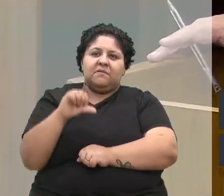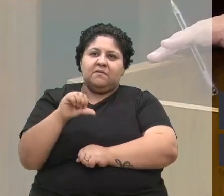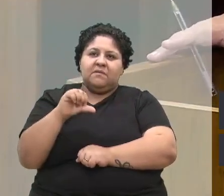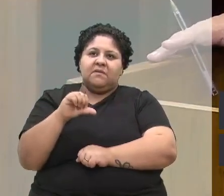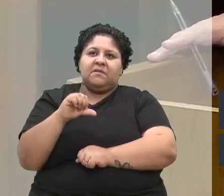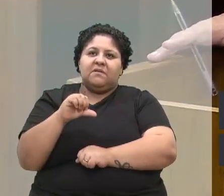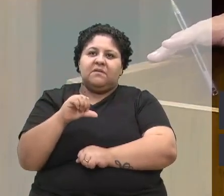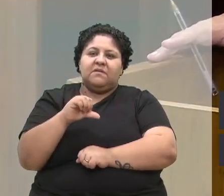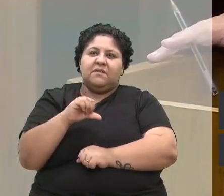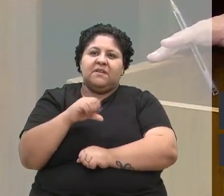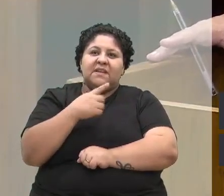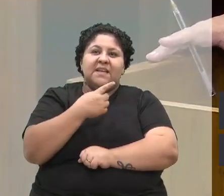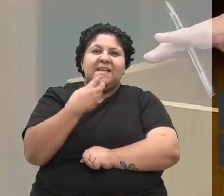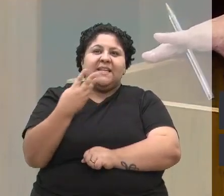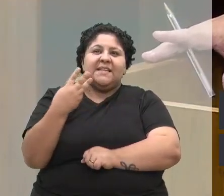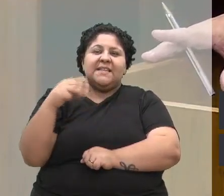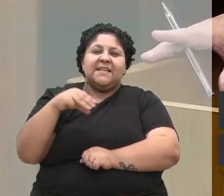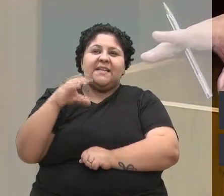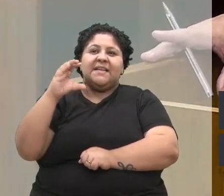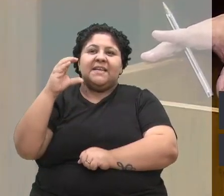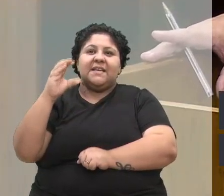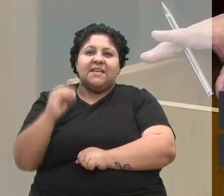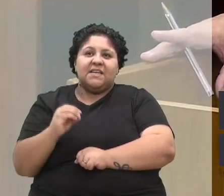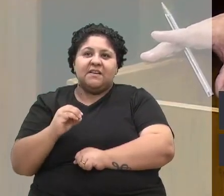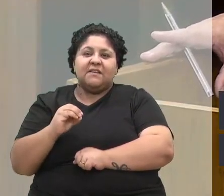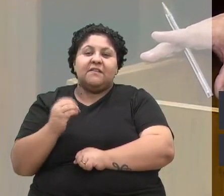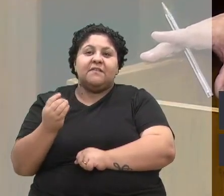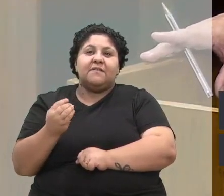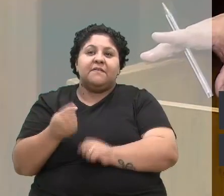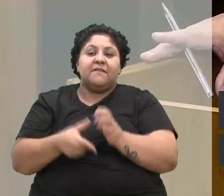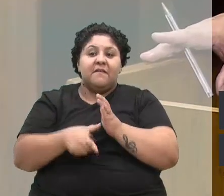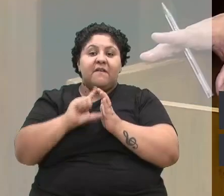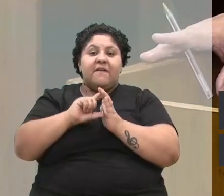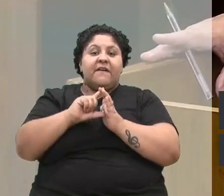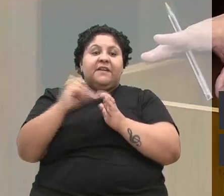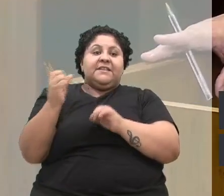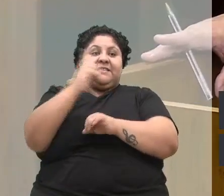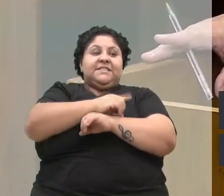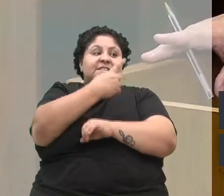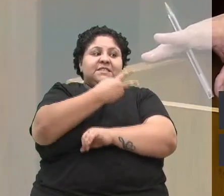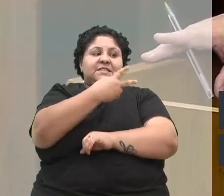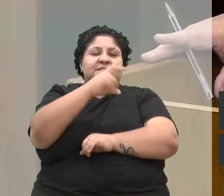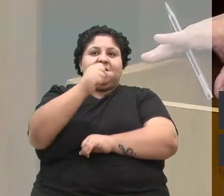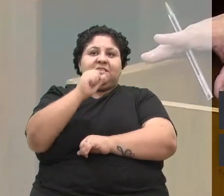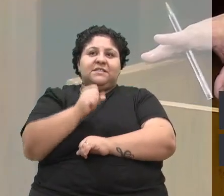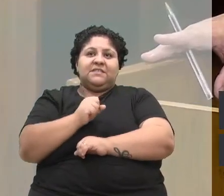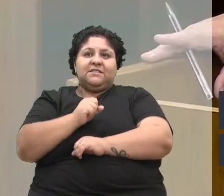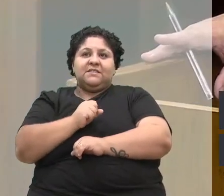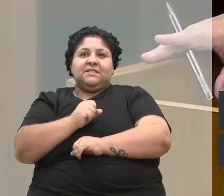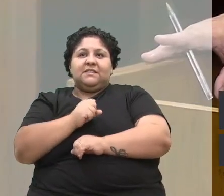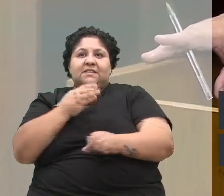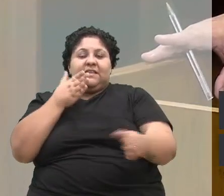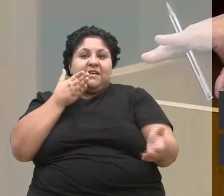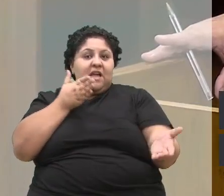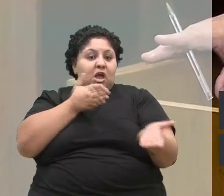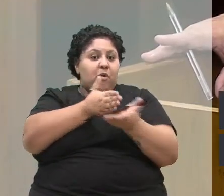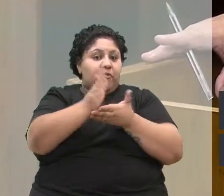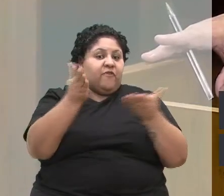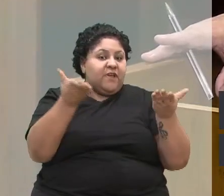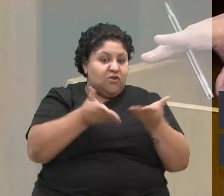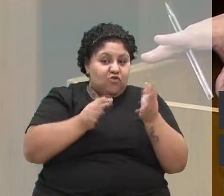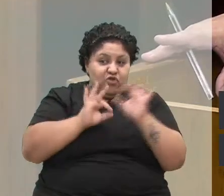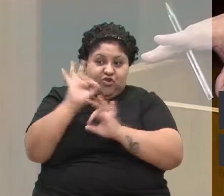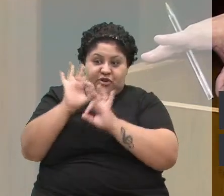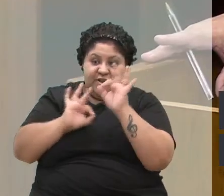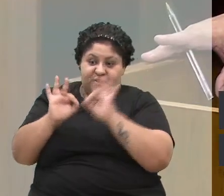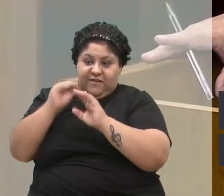13 de março, ela foi antecipada para o dia 28, estamos assim, foi aprovado hoje, teremos que organizar esse evento, porque